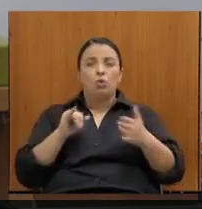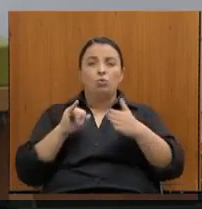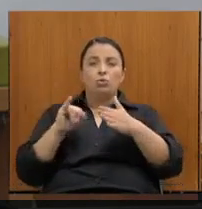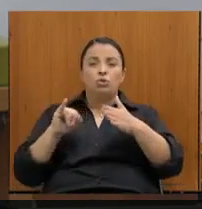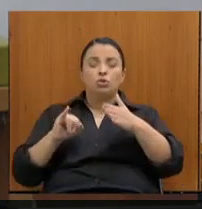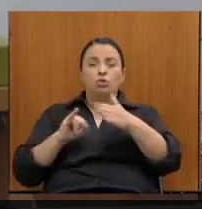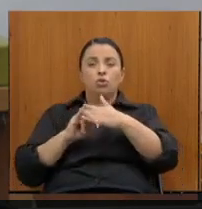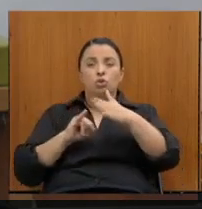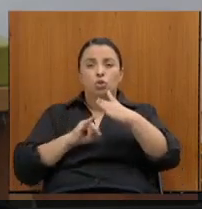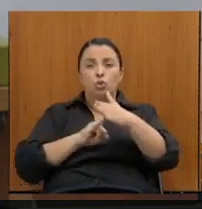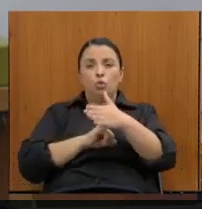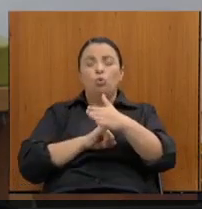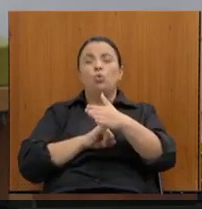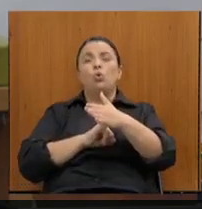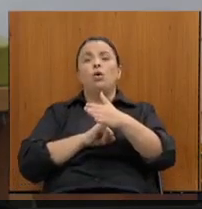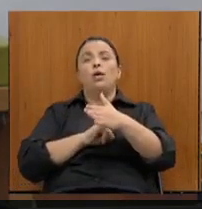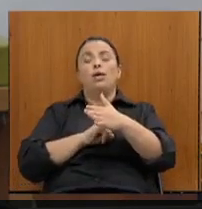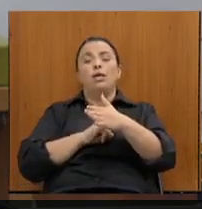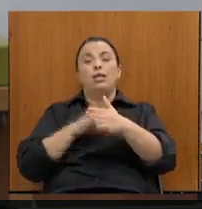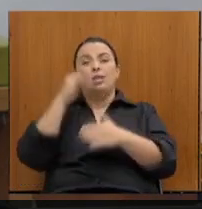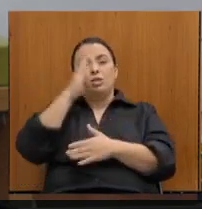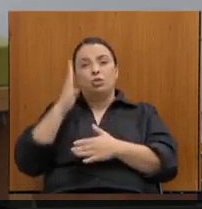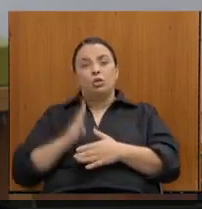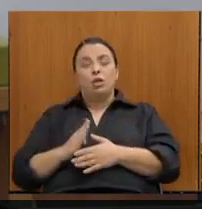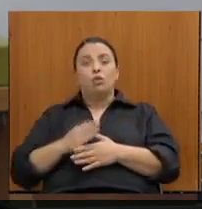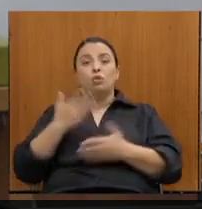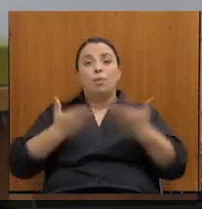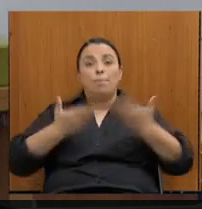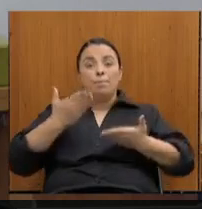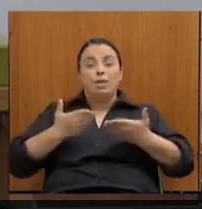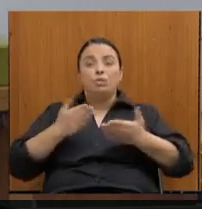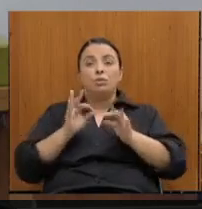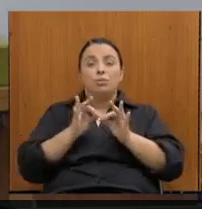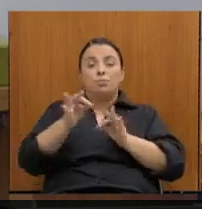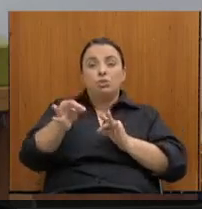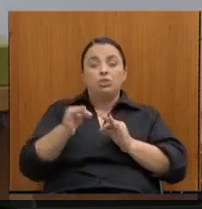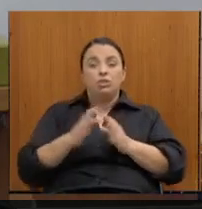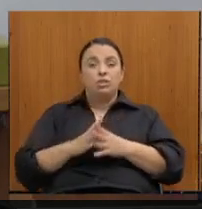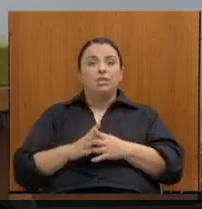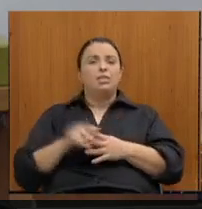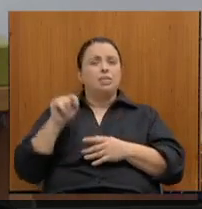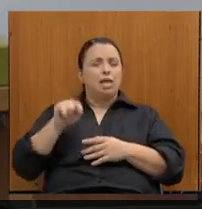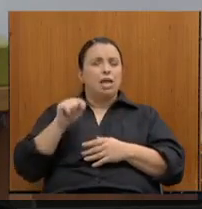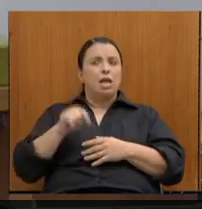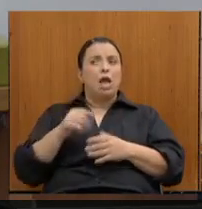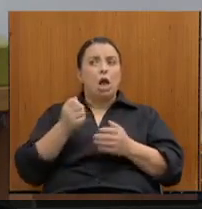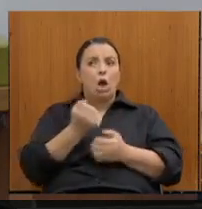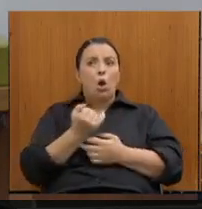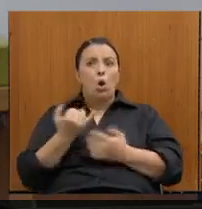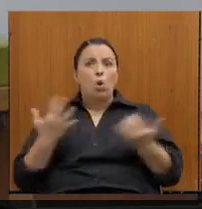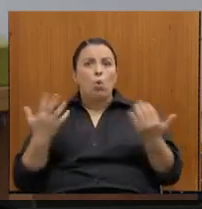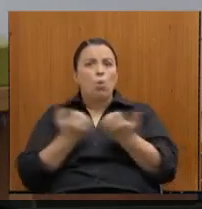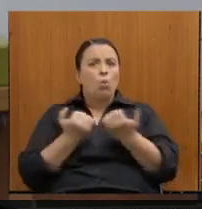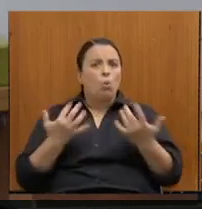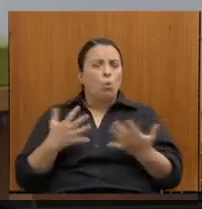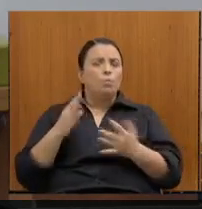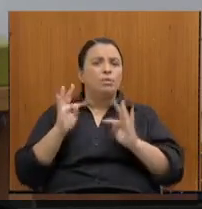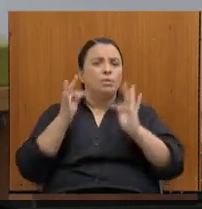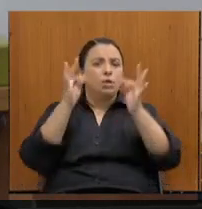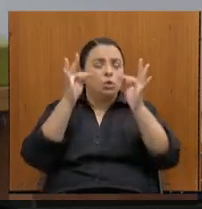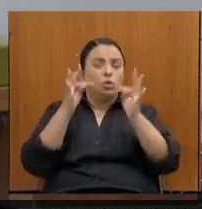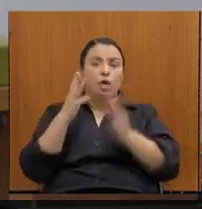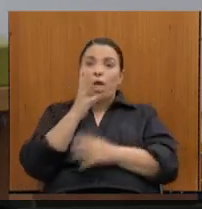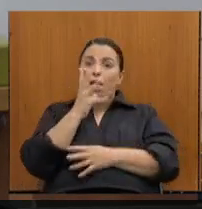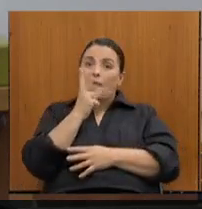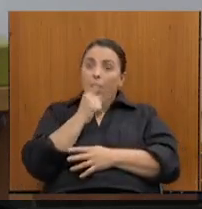a normatização que uma coisa que eu vou falar de na frente desde de determinadas tecnologias como Demorou a discutir como fazer a